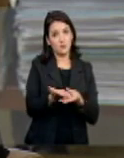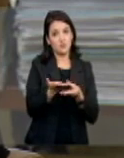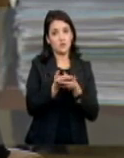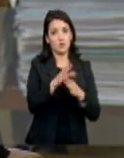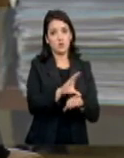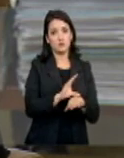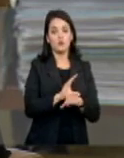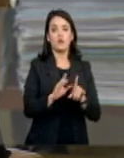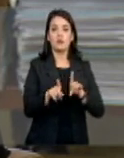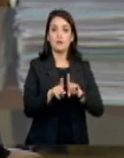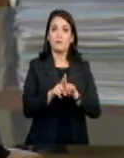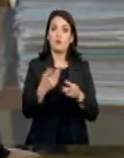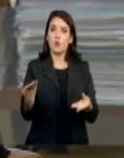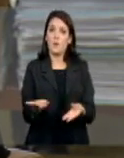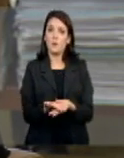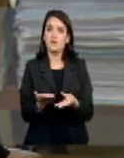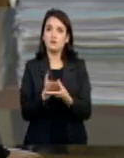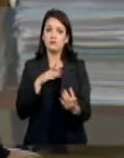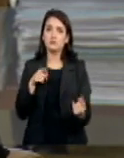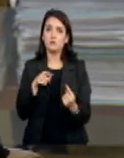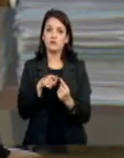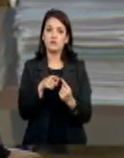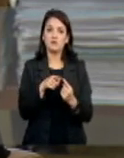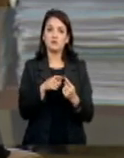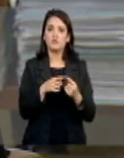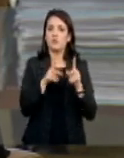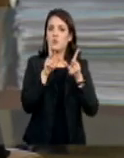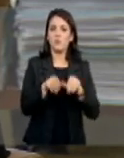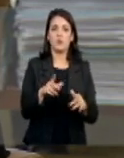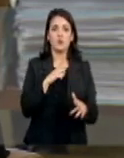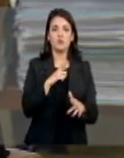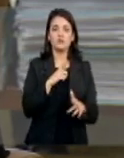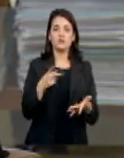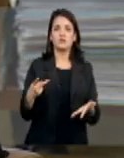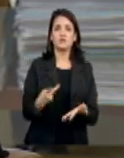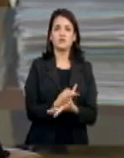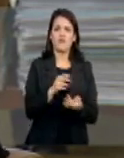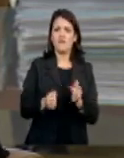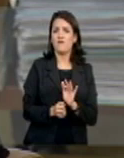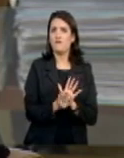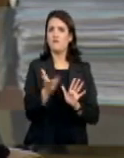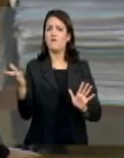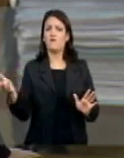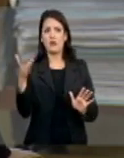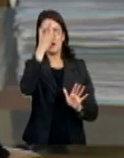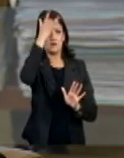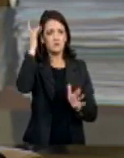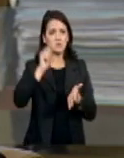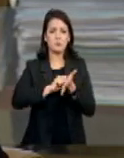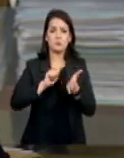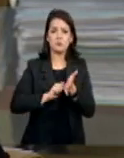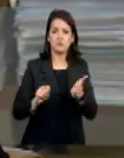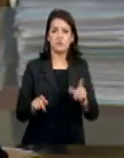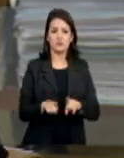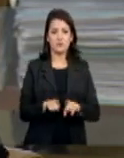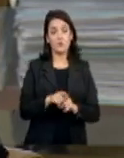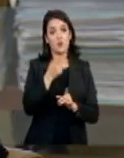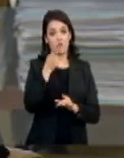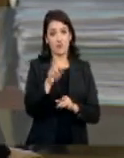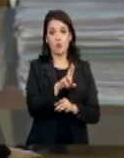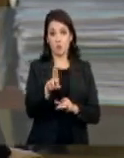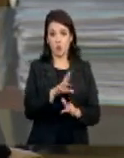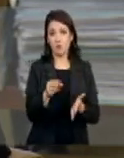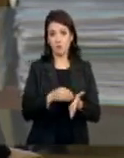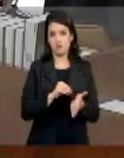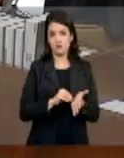de índole objetiva tal como tecido sentado gordos autores e serve doutrinária e vencido aqui esses autores ea terra